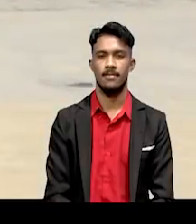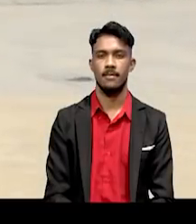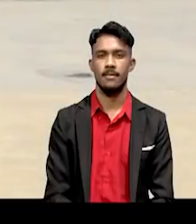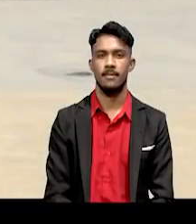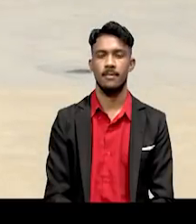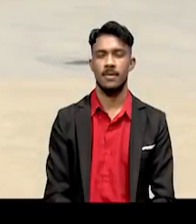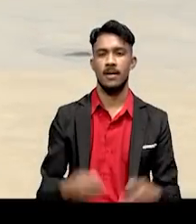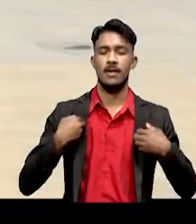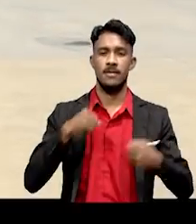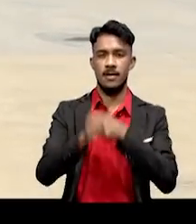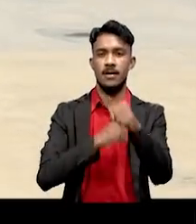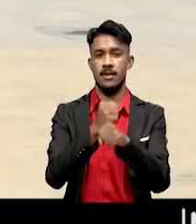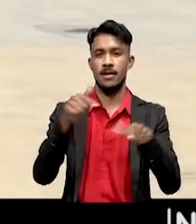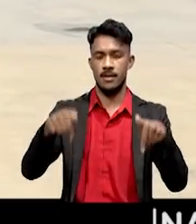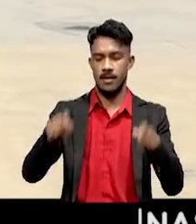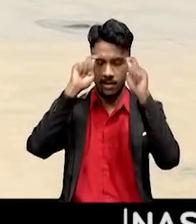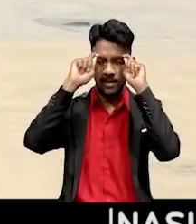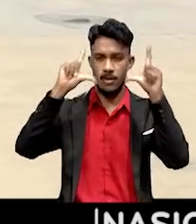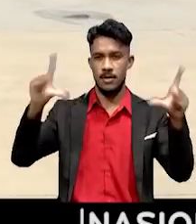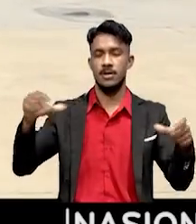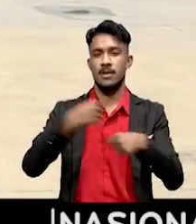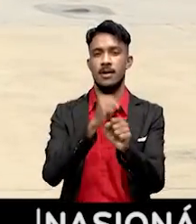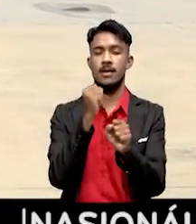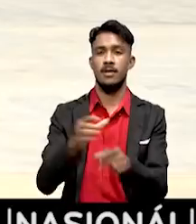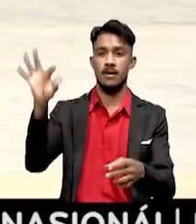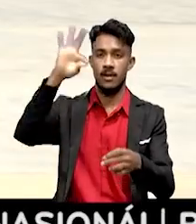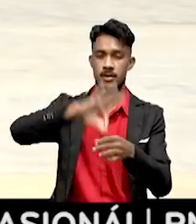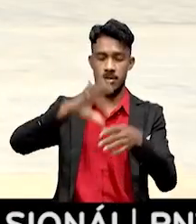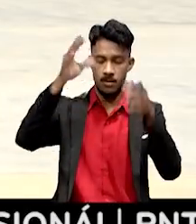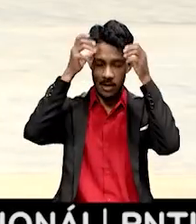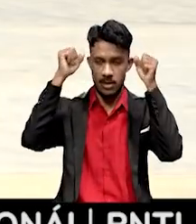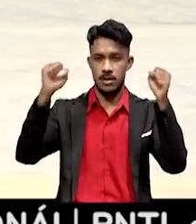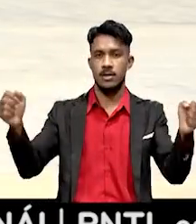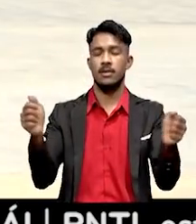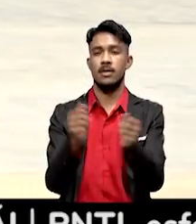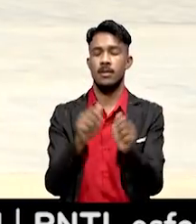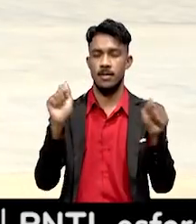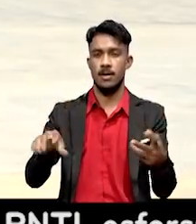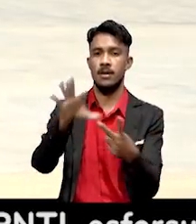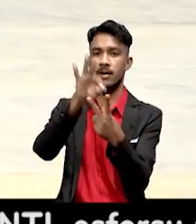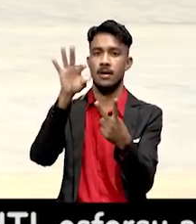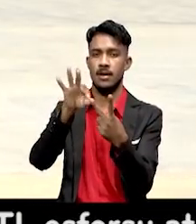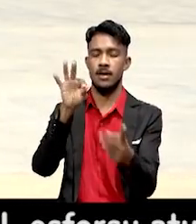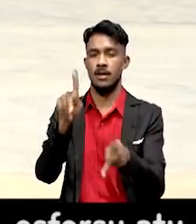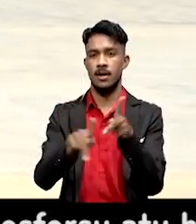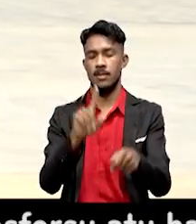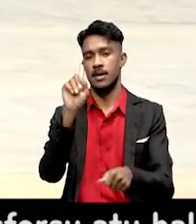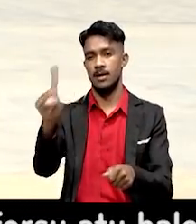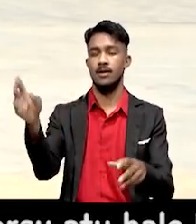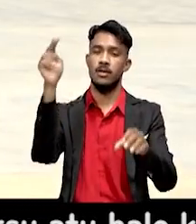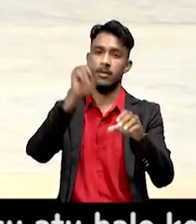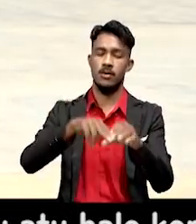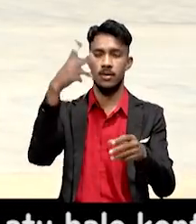Iha tinang idane, Timor Leste sehalau eleição presidencial hodi hili sidadão ida atu batur iha